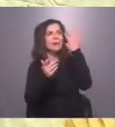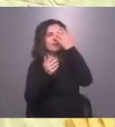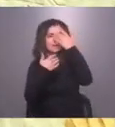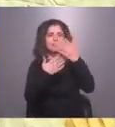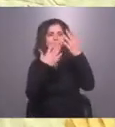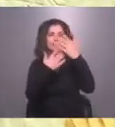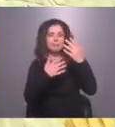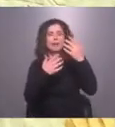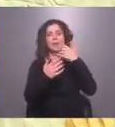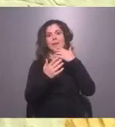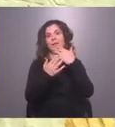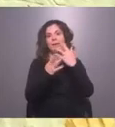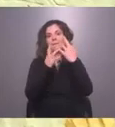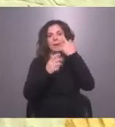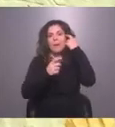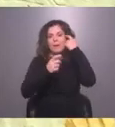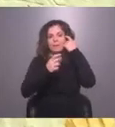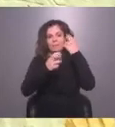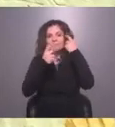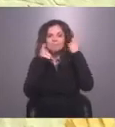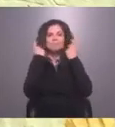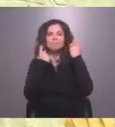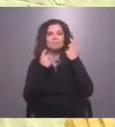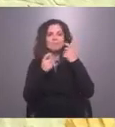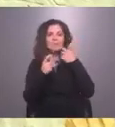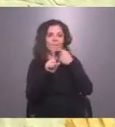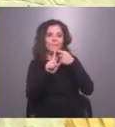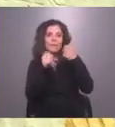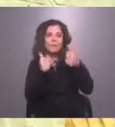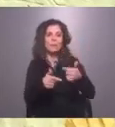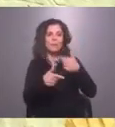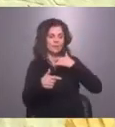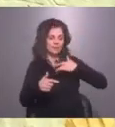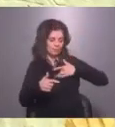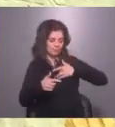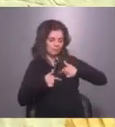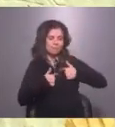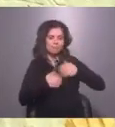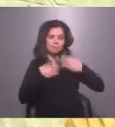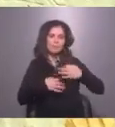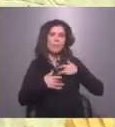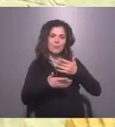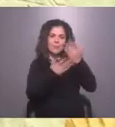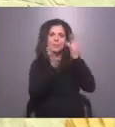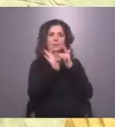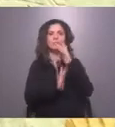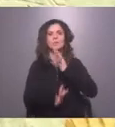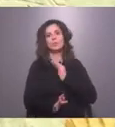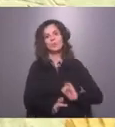que pensemos sempre no que vos é agradável e vos amemos de todo o coração. Por Cristo nosso Senhor.